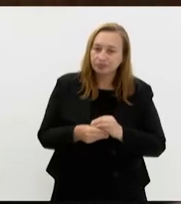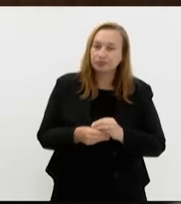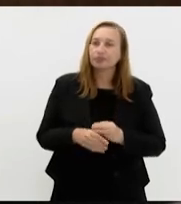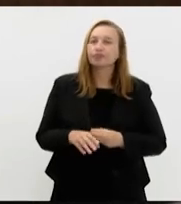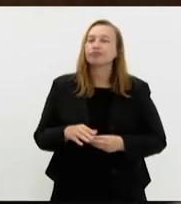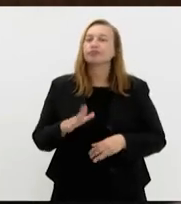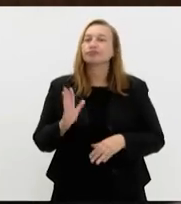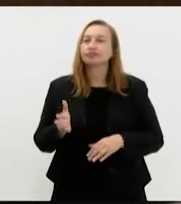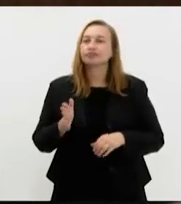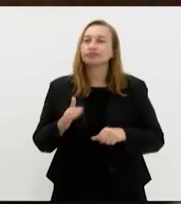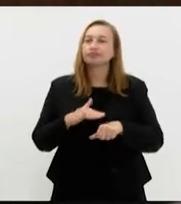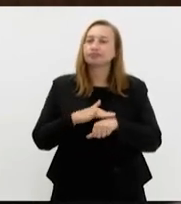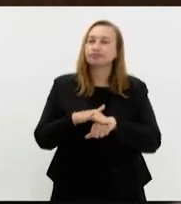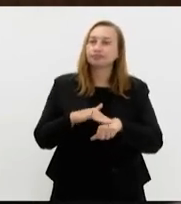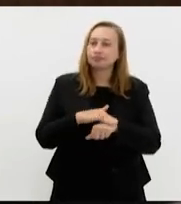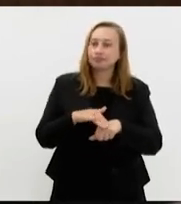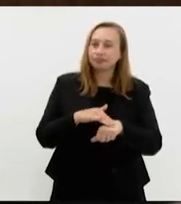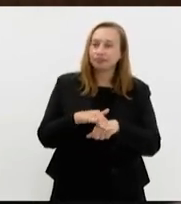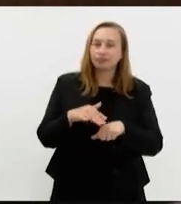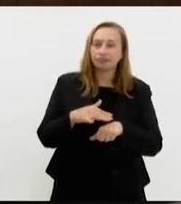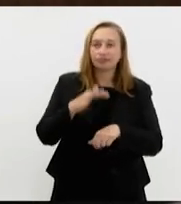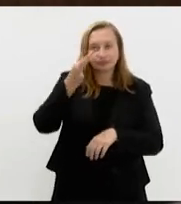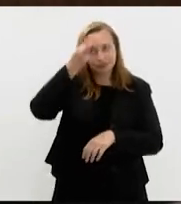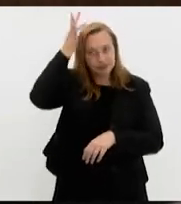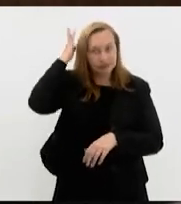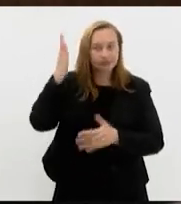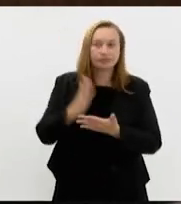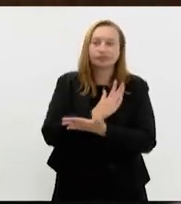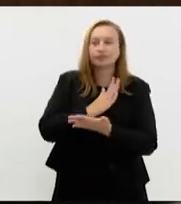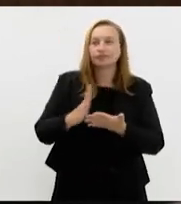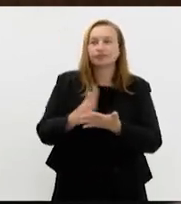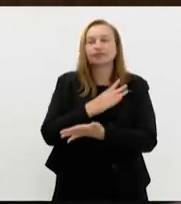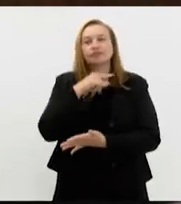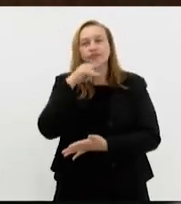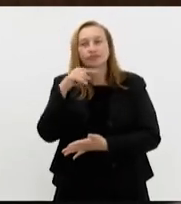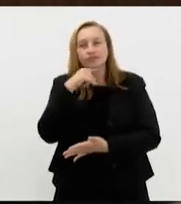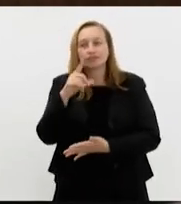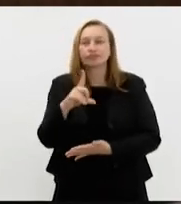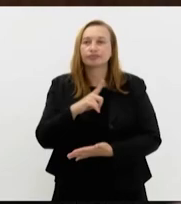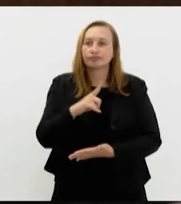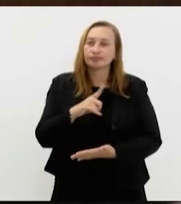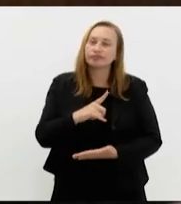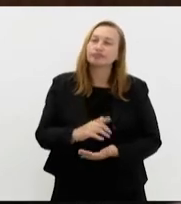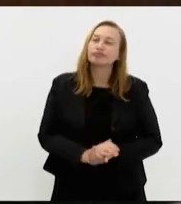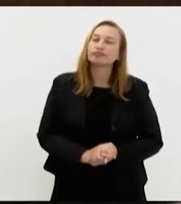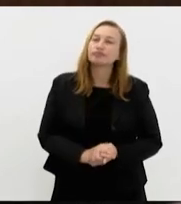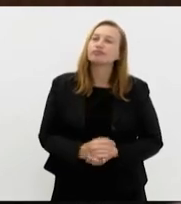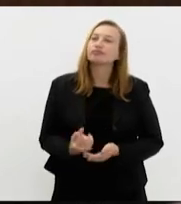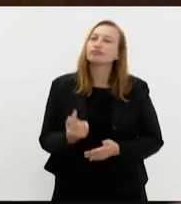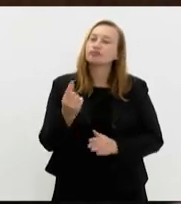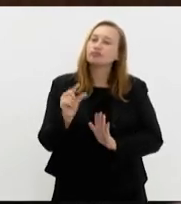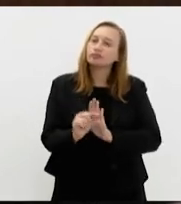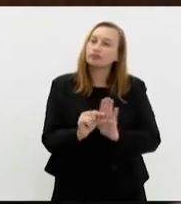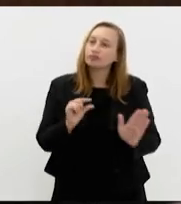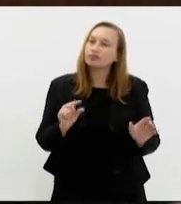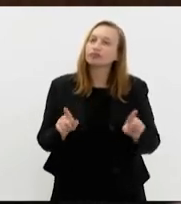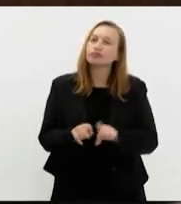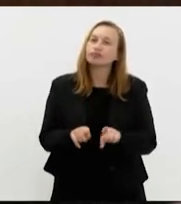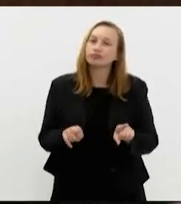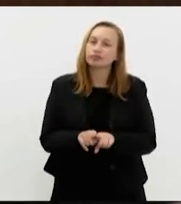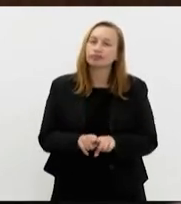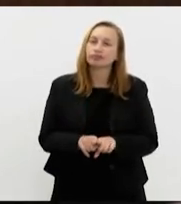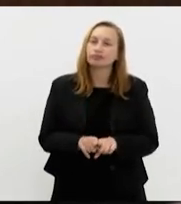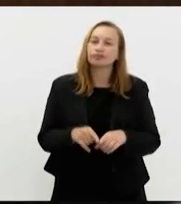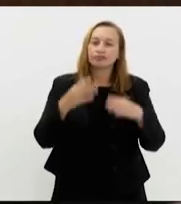inclusive, comentando com o autor a respeito de algumas dúvidas. Uma das emendas também